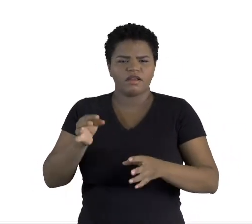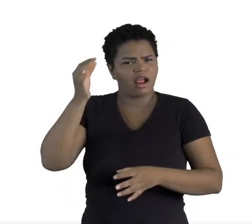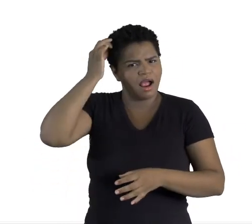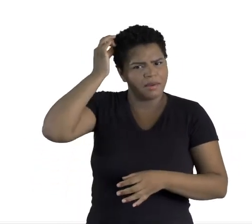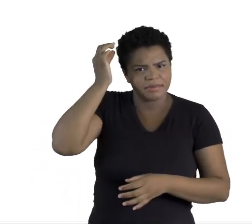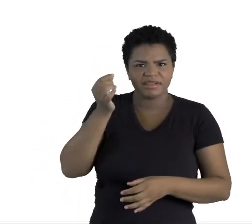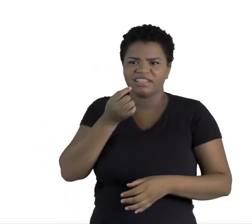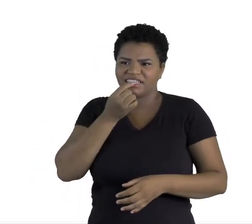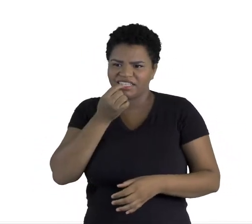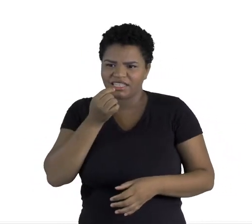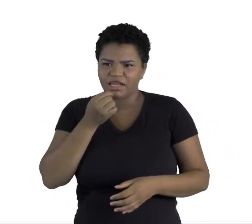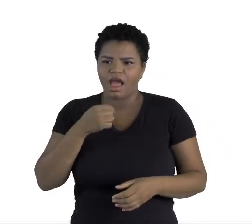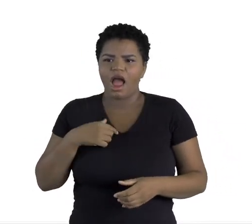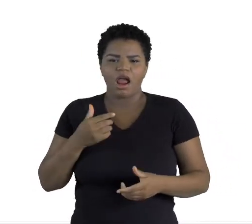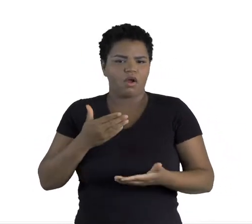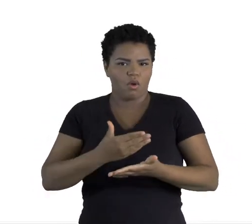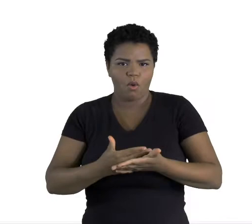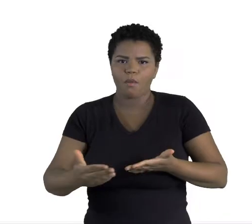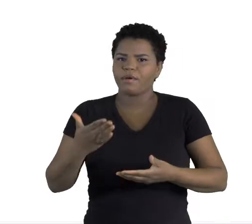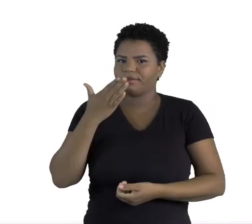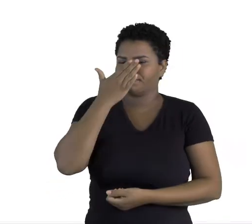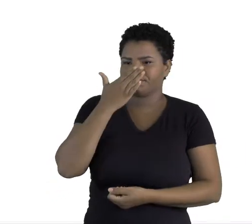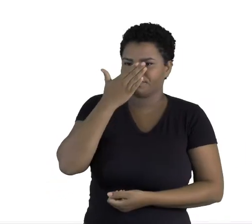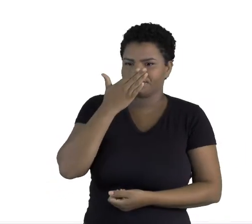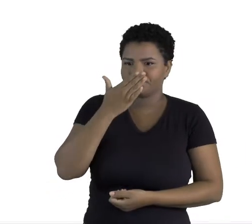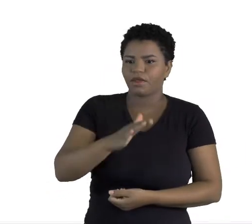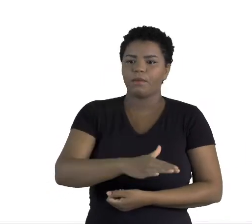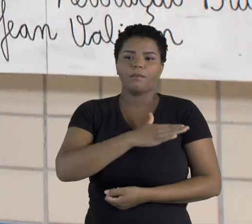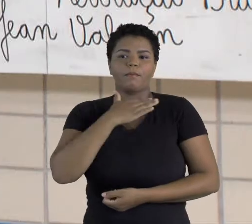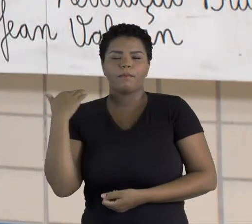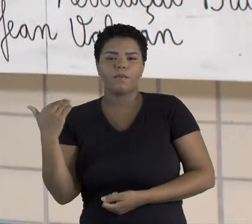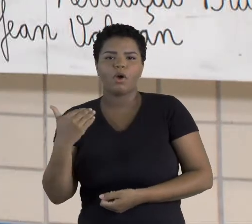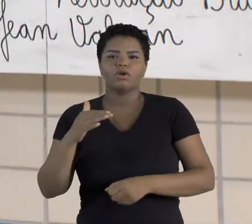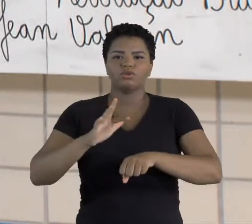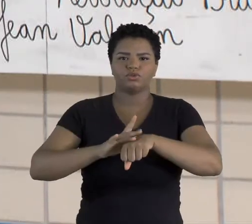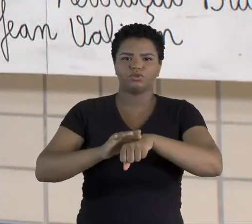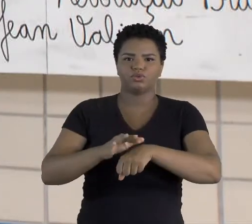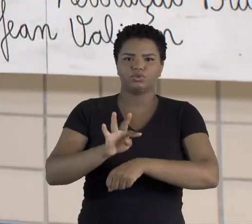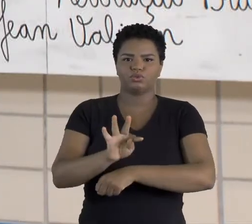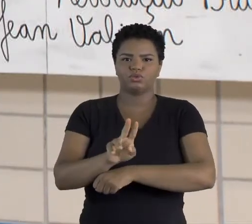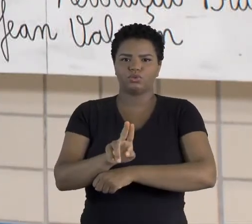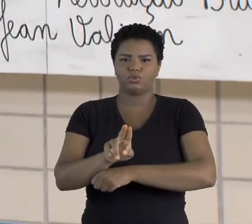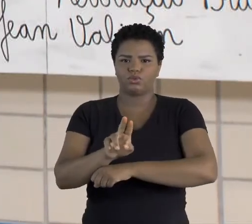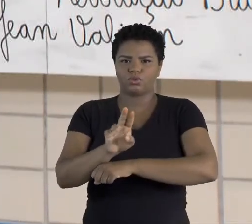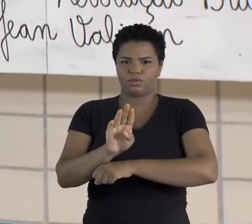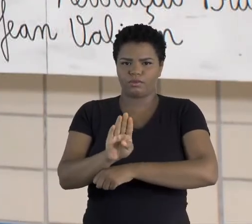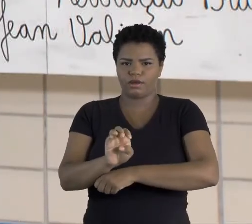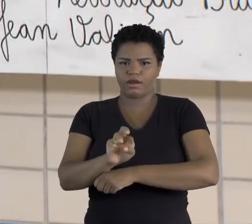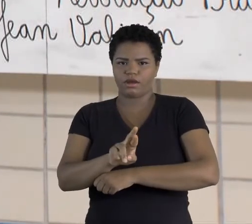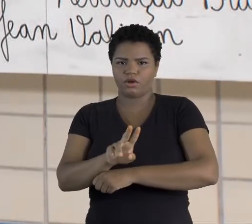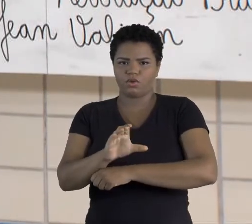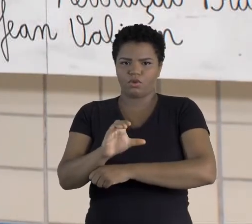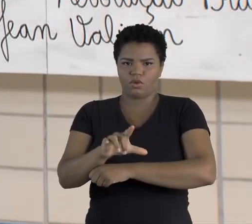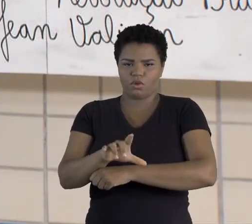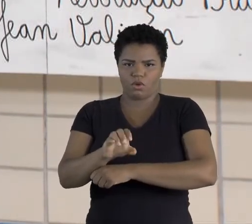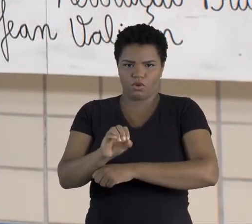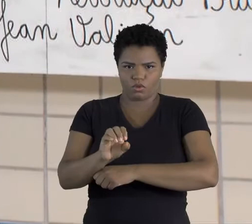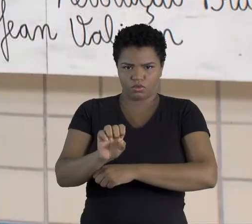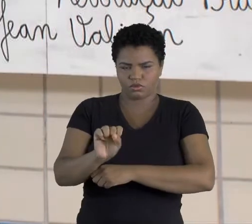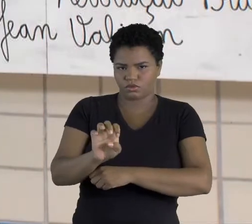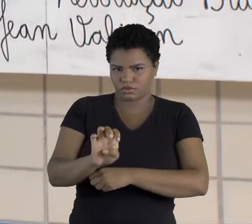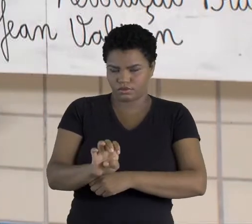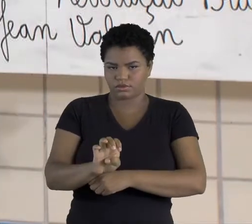Morre de tuberculose e é jogada em uma cova de indigente. Então, aqui você já tem um pouquinho o motivo, né, do porquê que